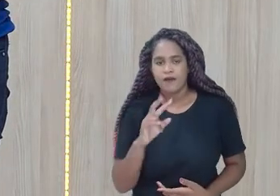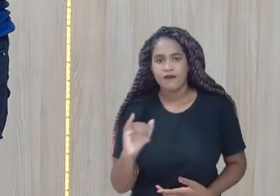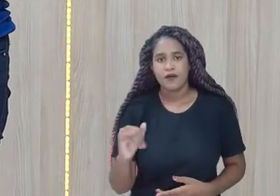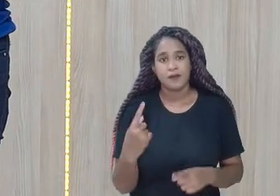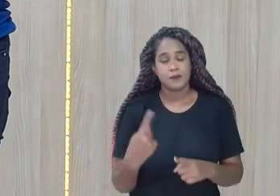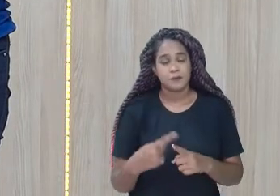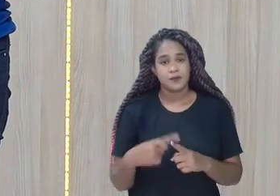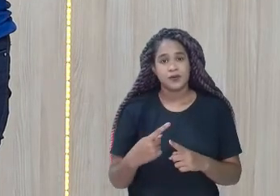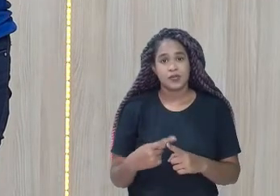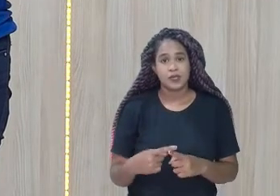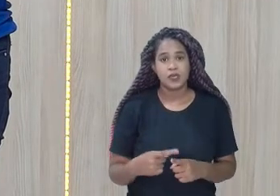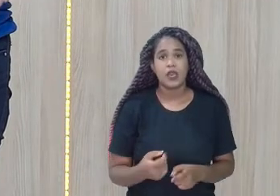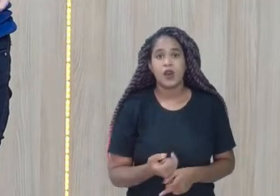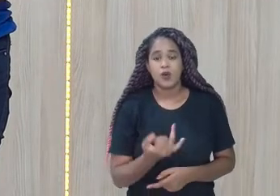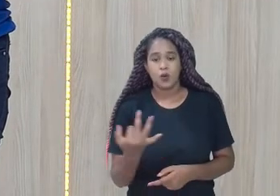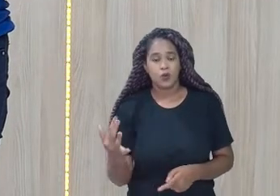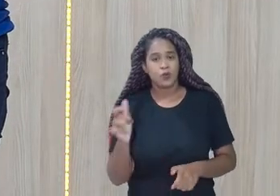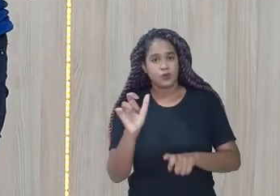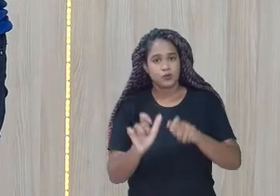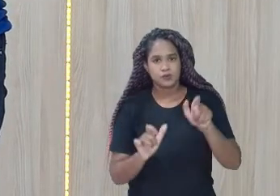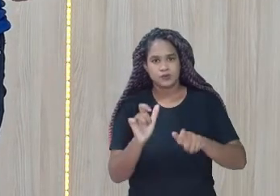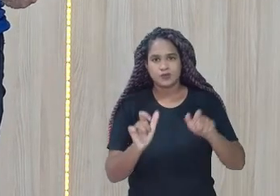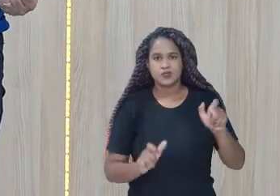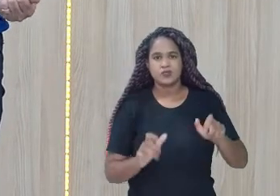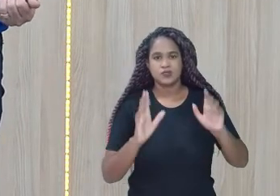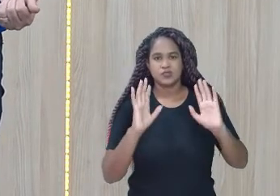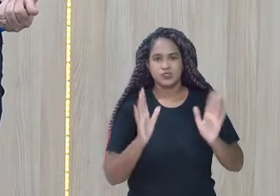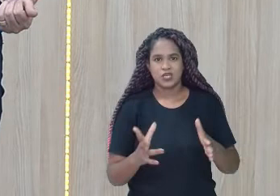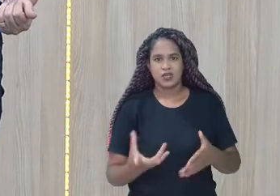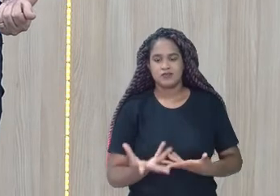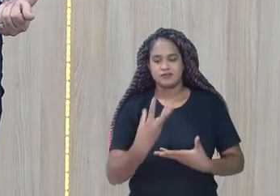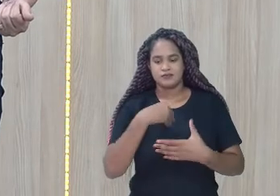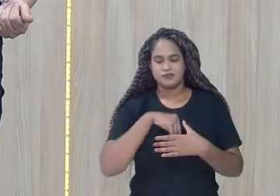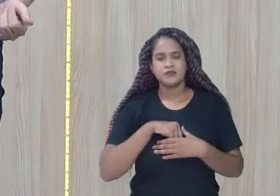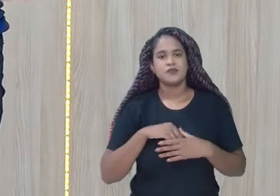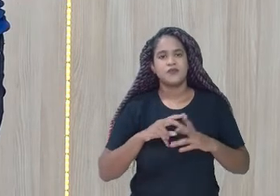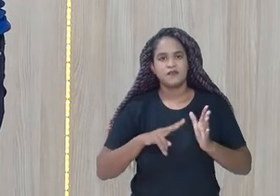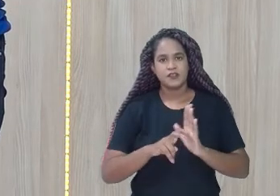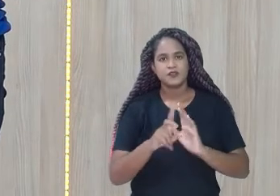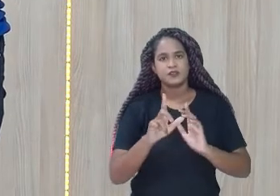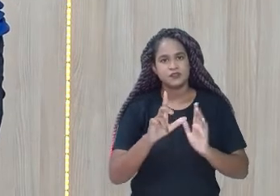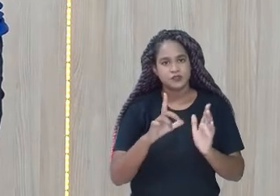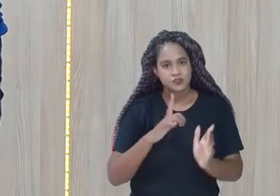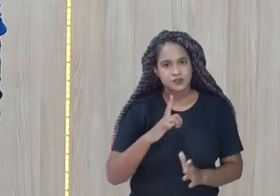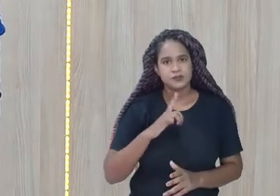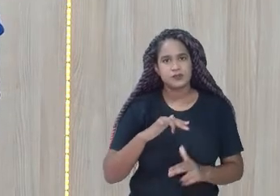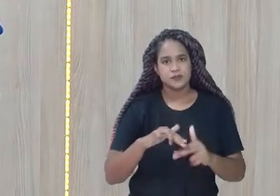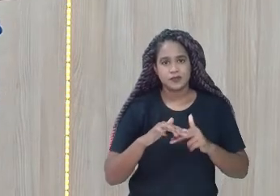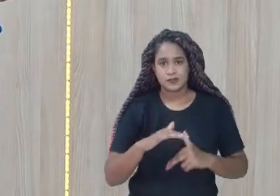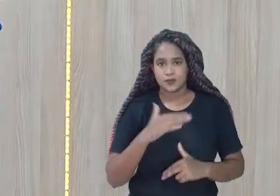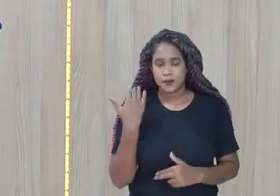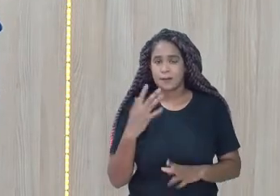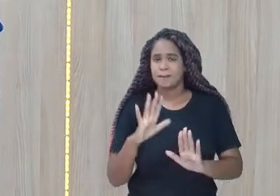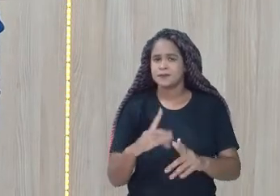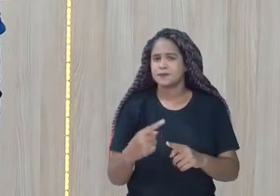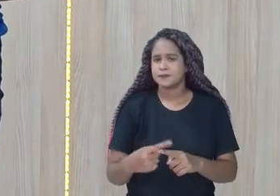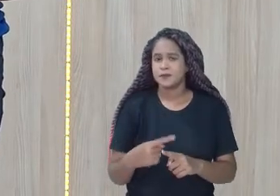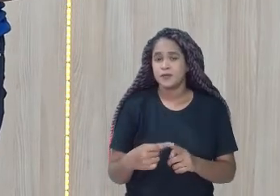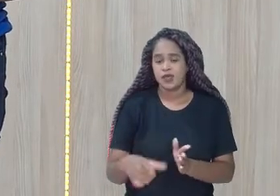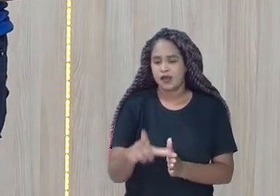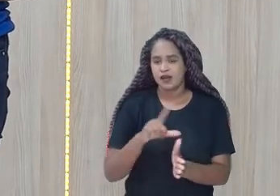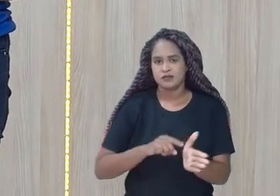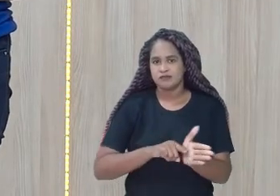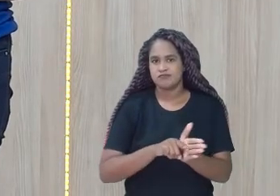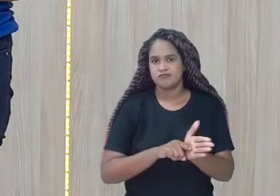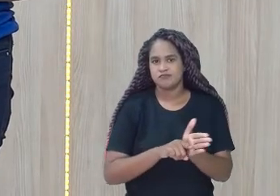morreram, mesmo sem saber por quê. Eles não fizeram a prevenção e também não detectaram cedo que eram